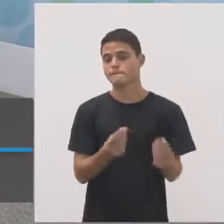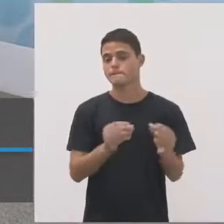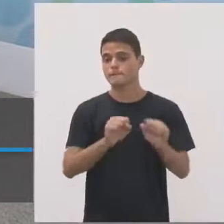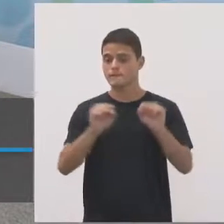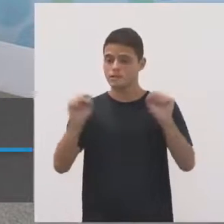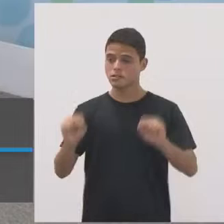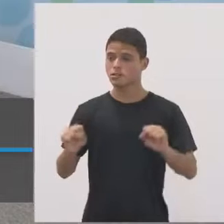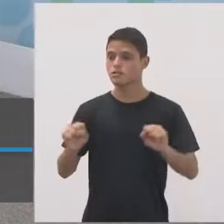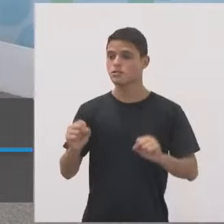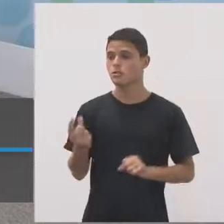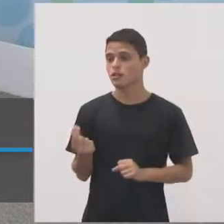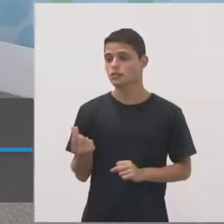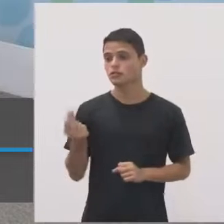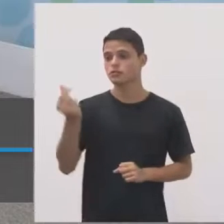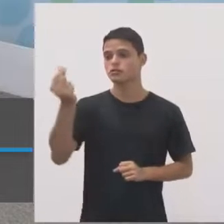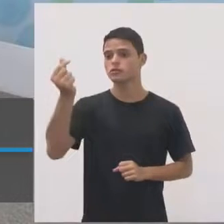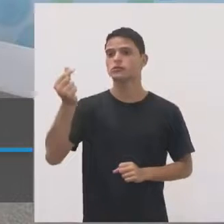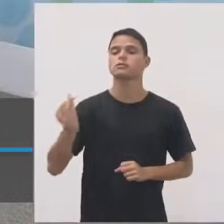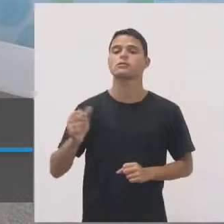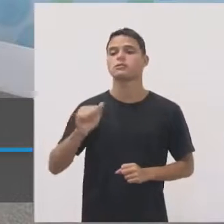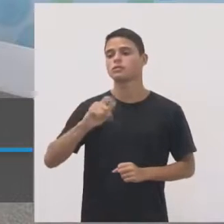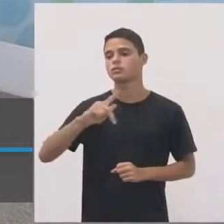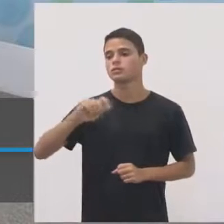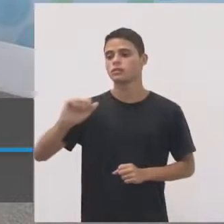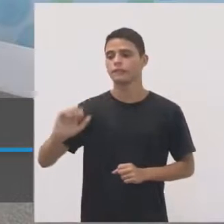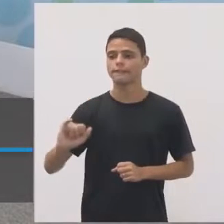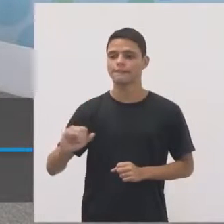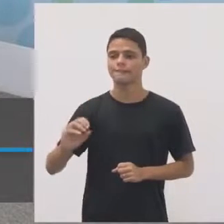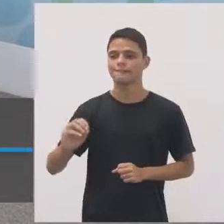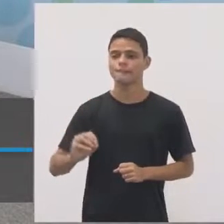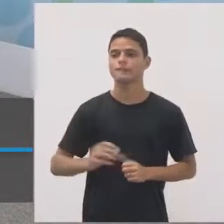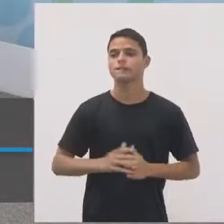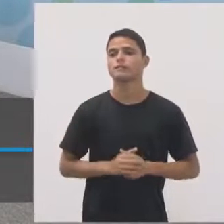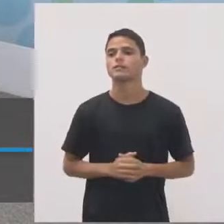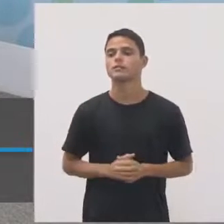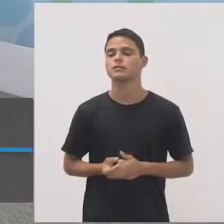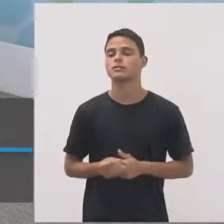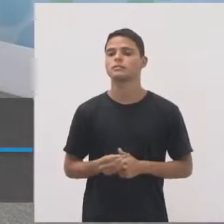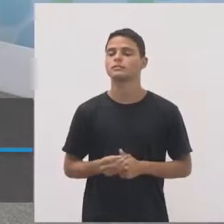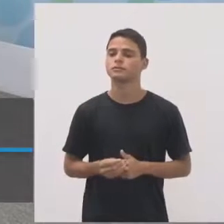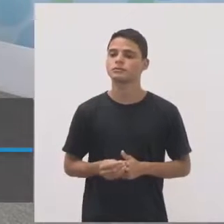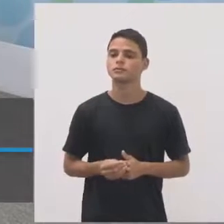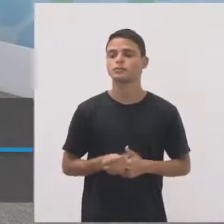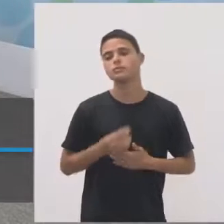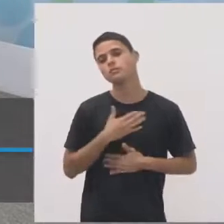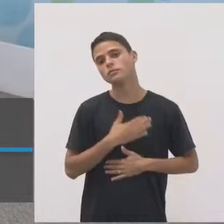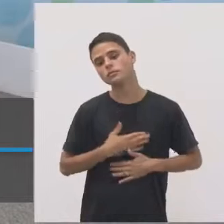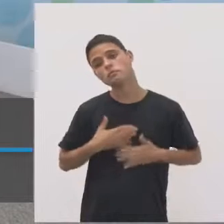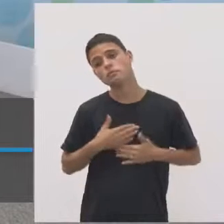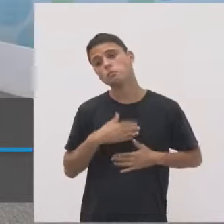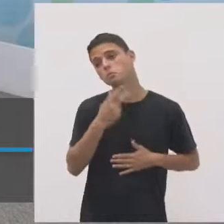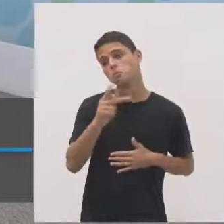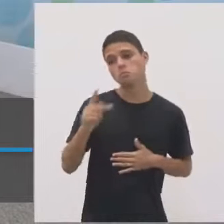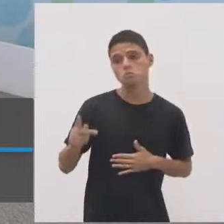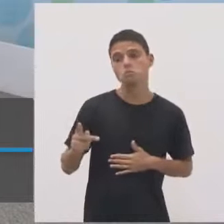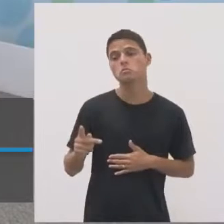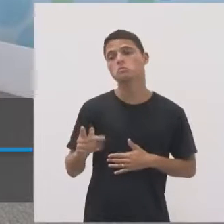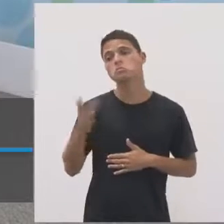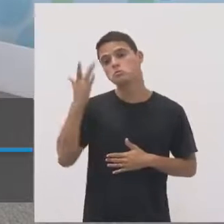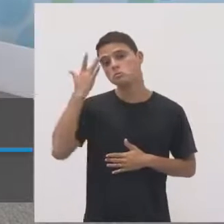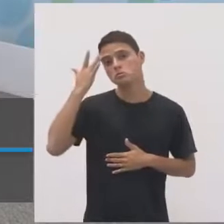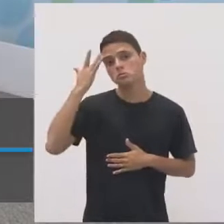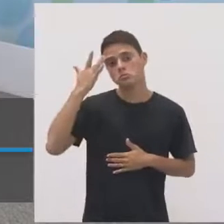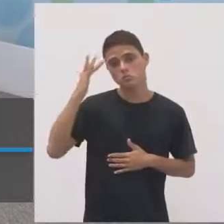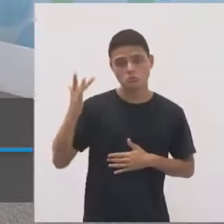tão elevado quanto o da Apple. Mas, como a gente falou, assim, é gosto, né? Eu talvez não saberia mexer tão